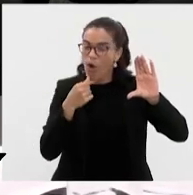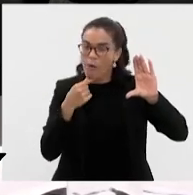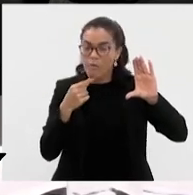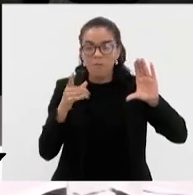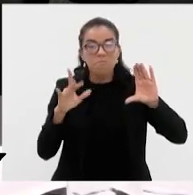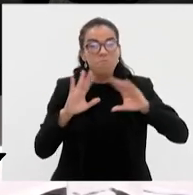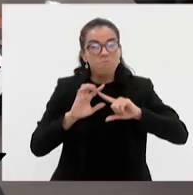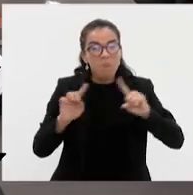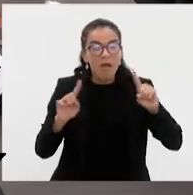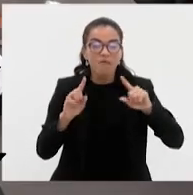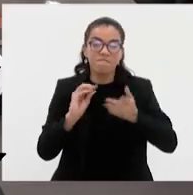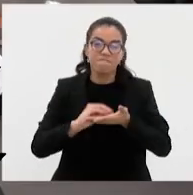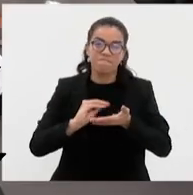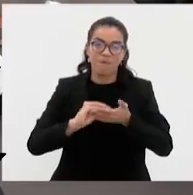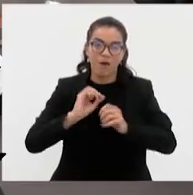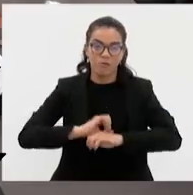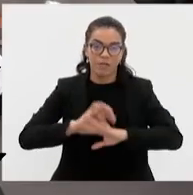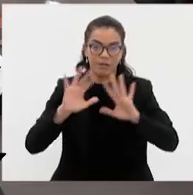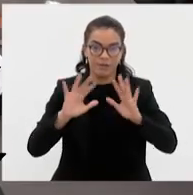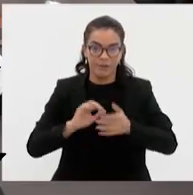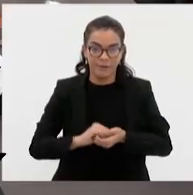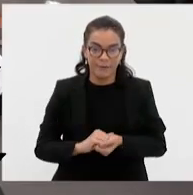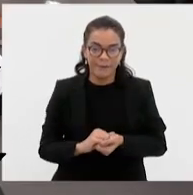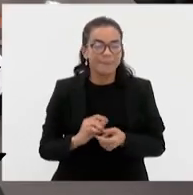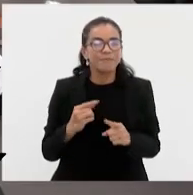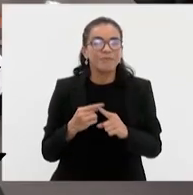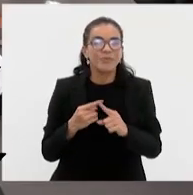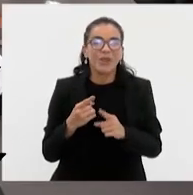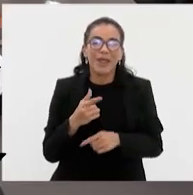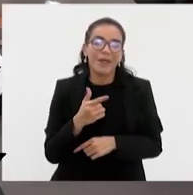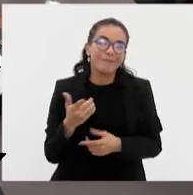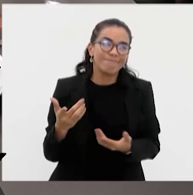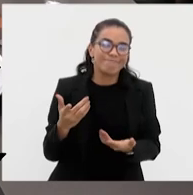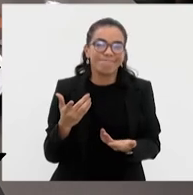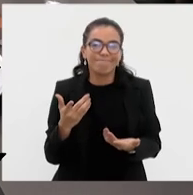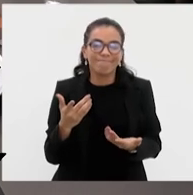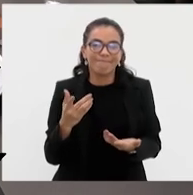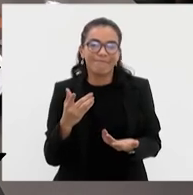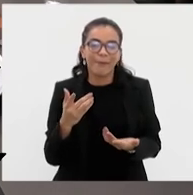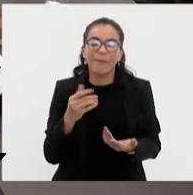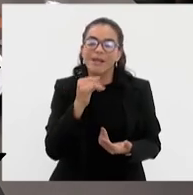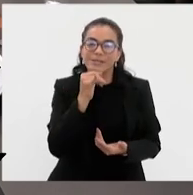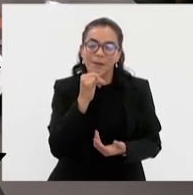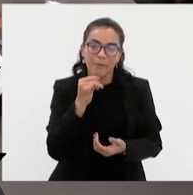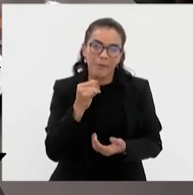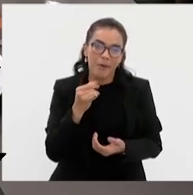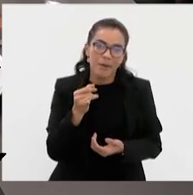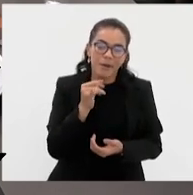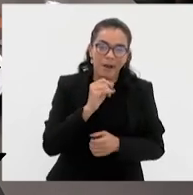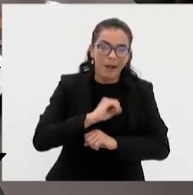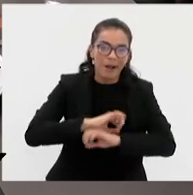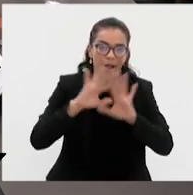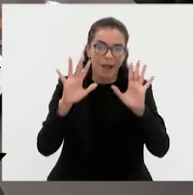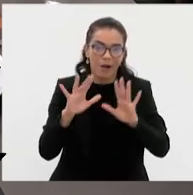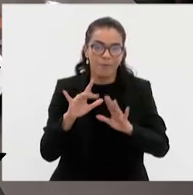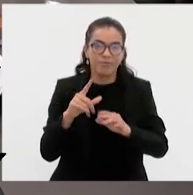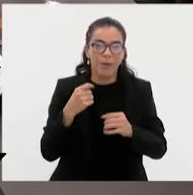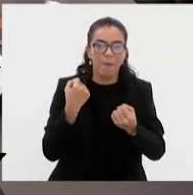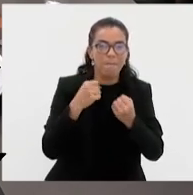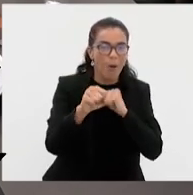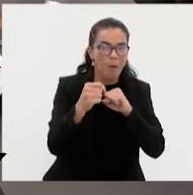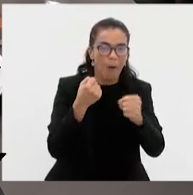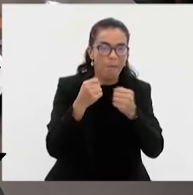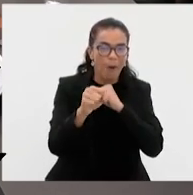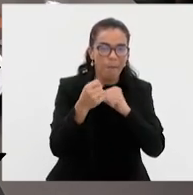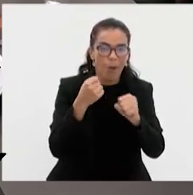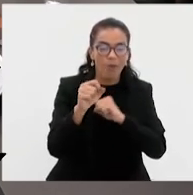Não, e tem coisas que fogem do nosso desejo. Estou dando um exemplo claro, por exemplo, no universo da luta, existe um